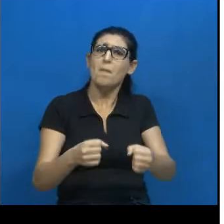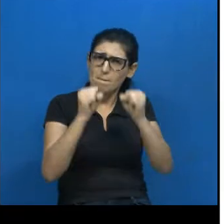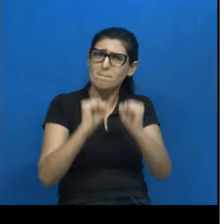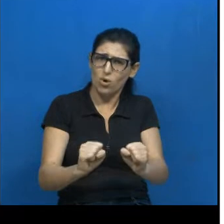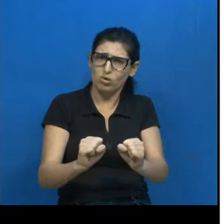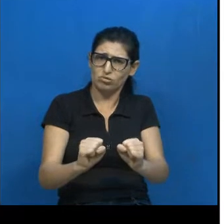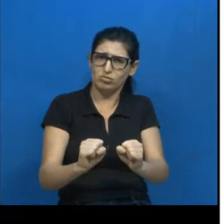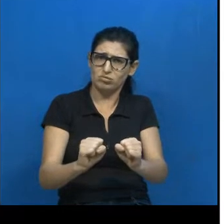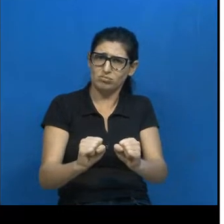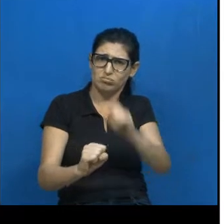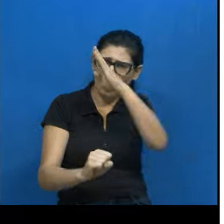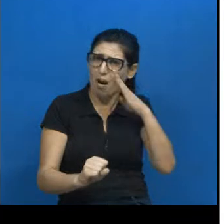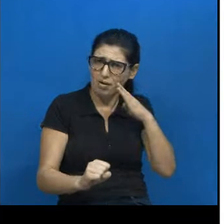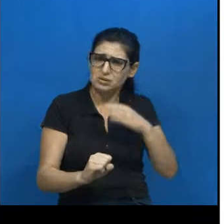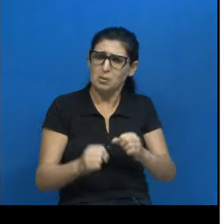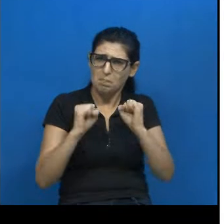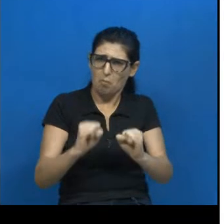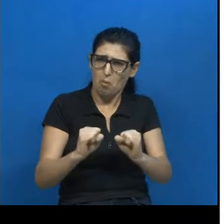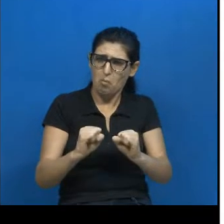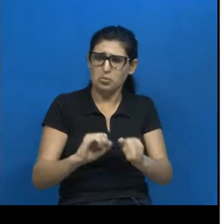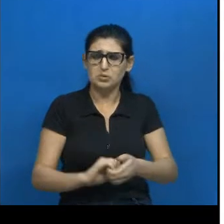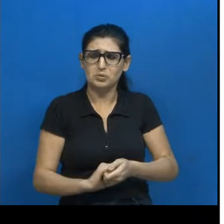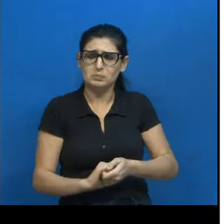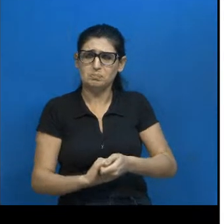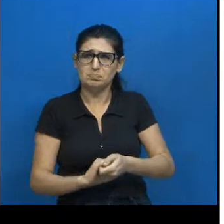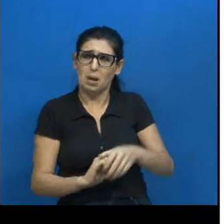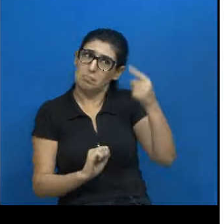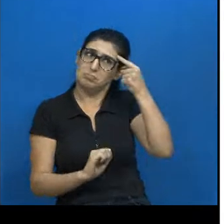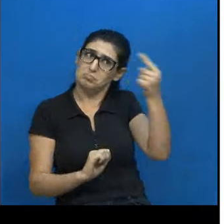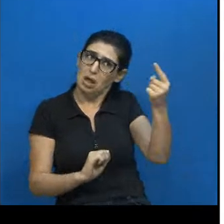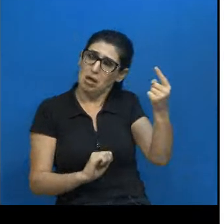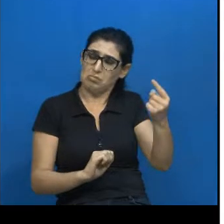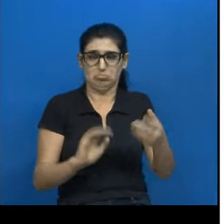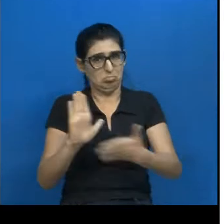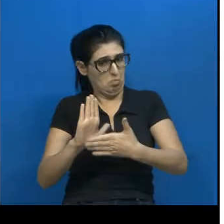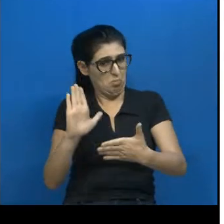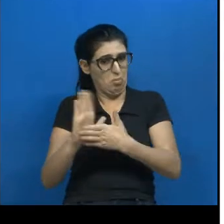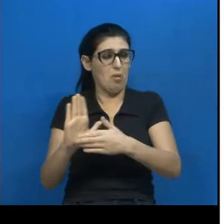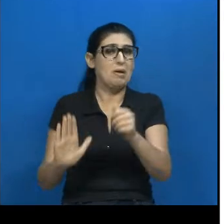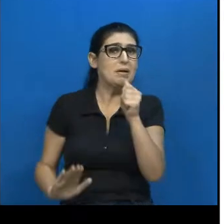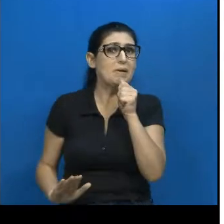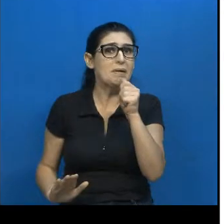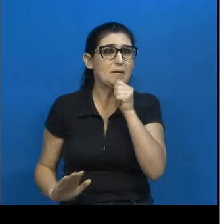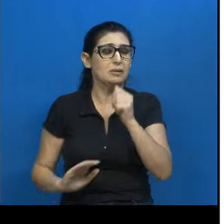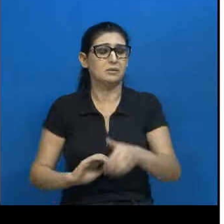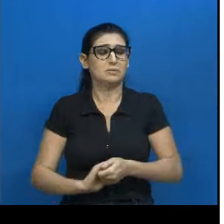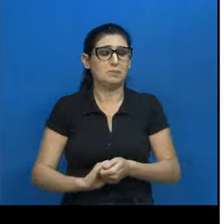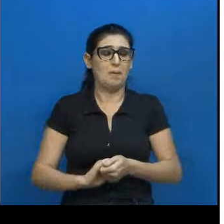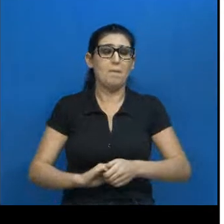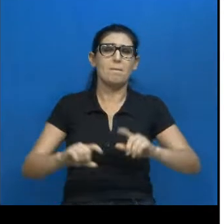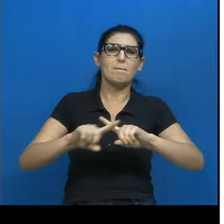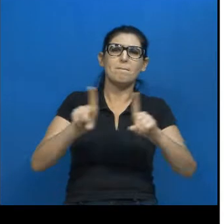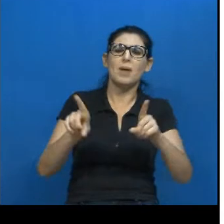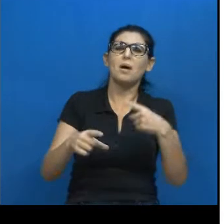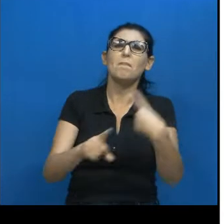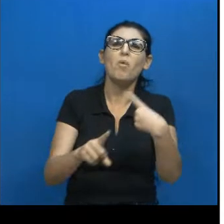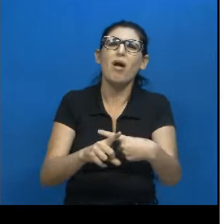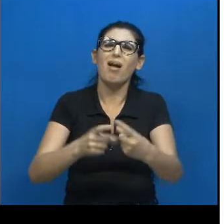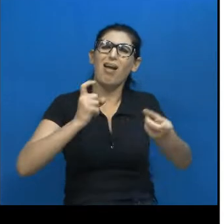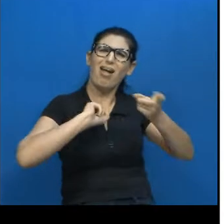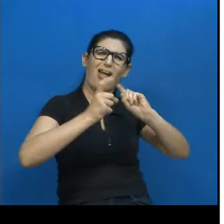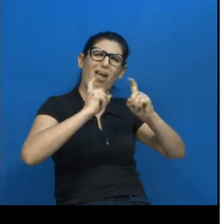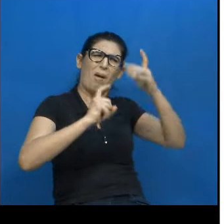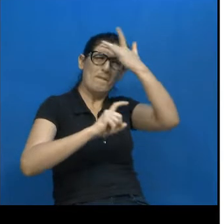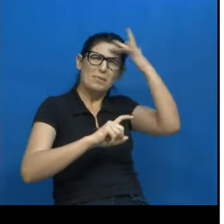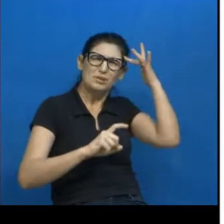O que identificou, o que fez a gente nortear para isso aí, e por que a gente começou a olhar, por que tinha muita reclamação de usuário,